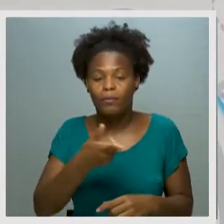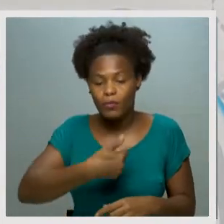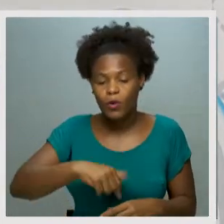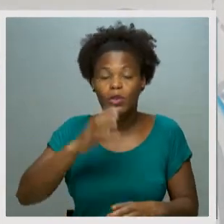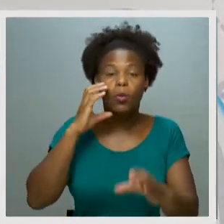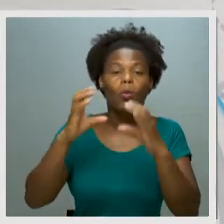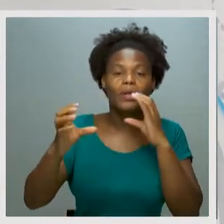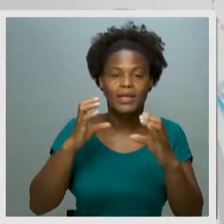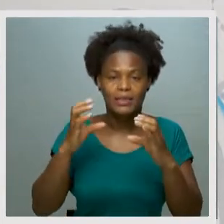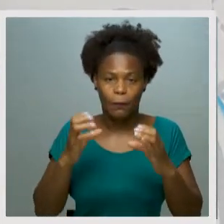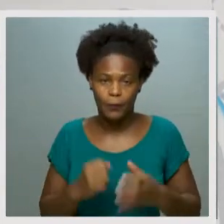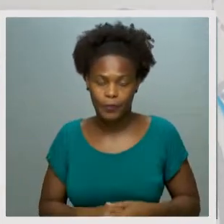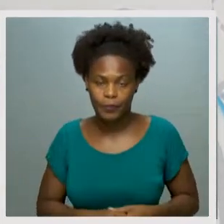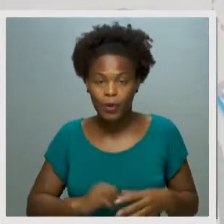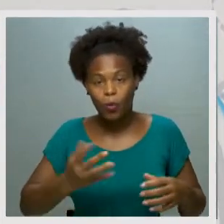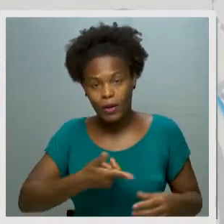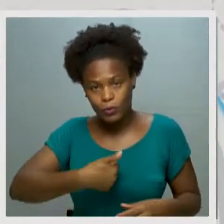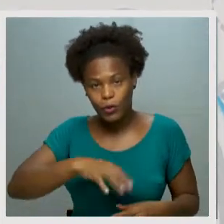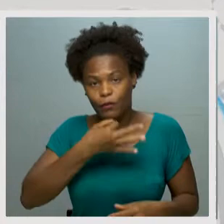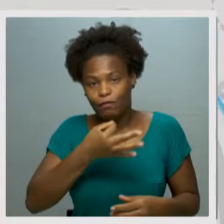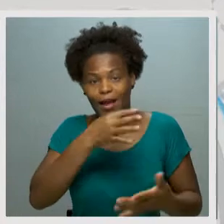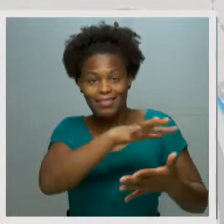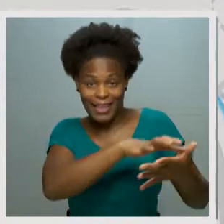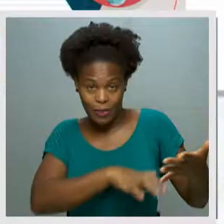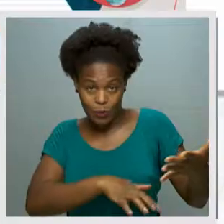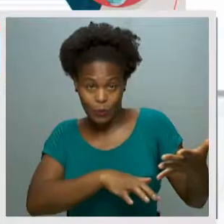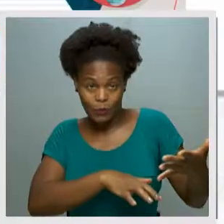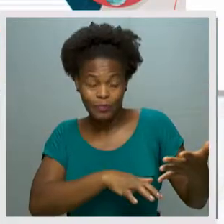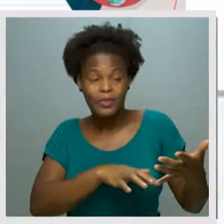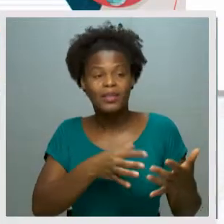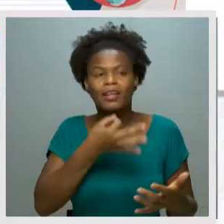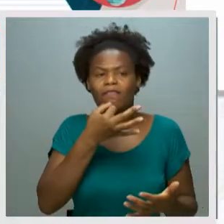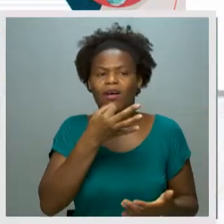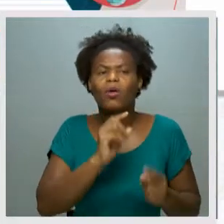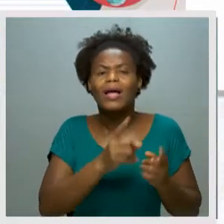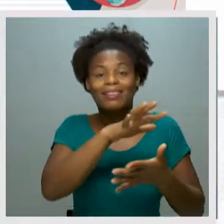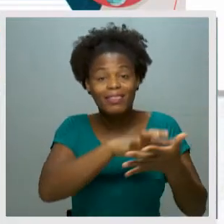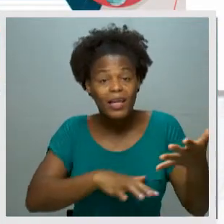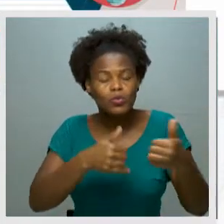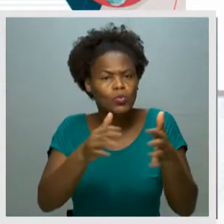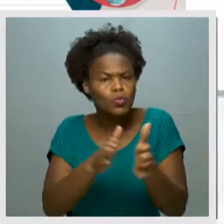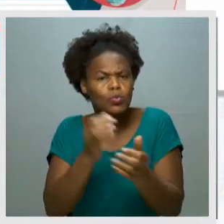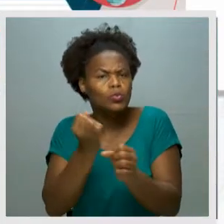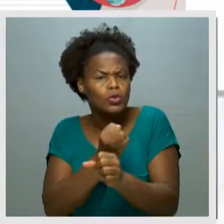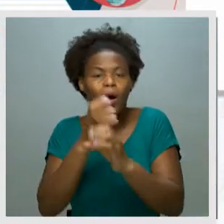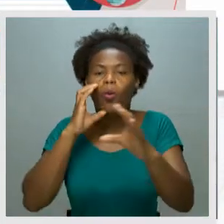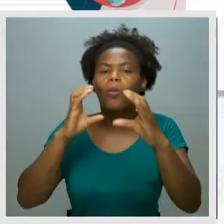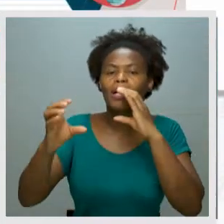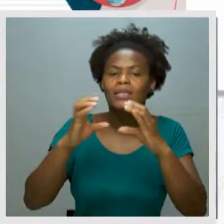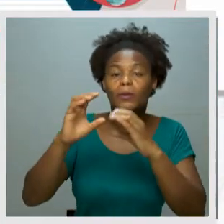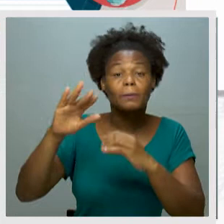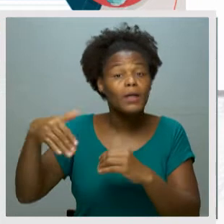a nossa comunicação. Então, quando nós falamos de texto, refere-se que textos são todas as produções